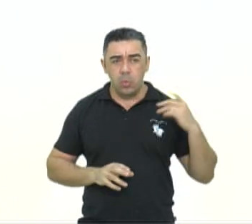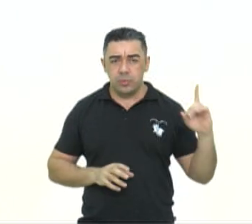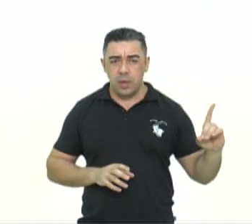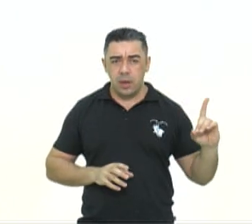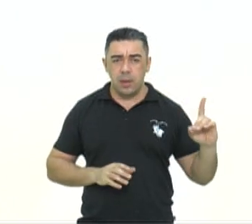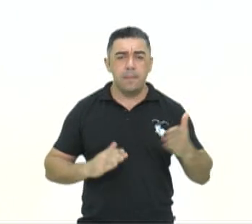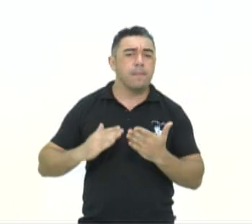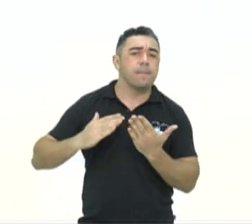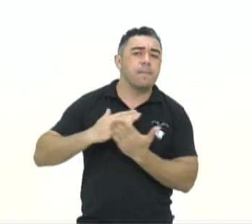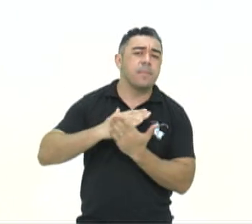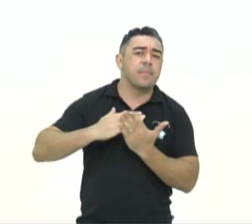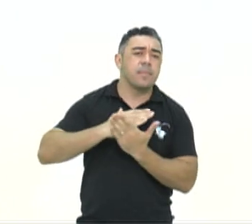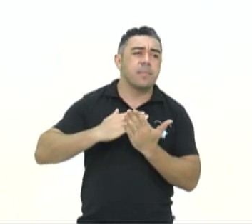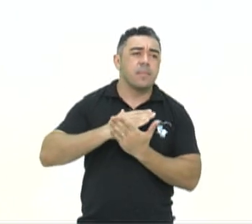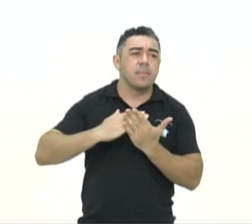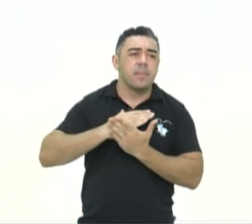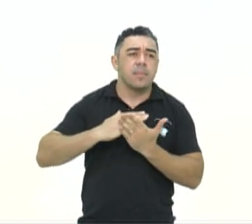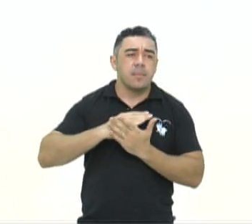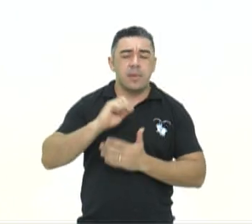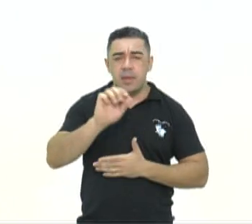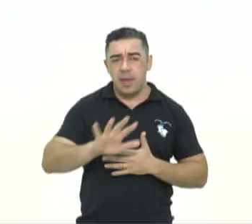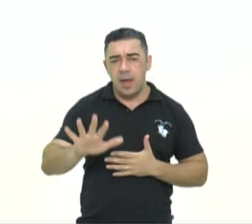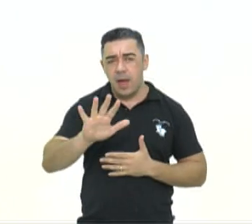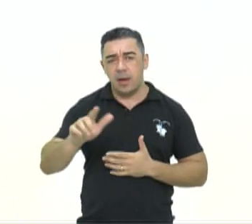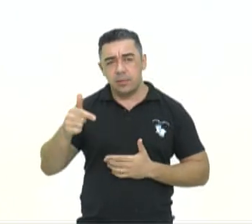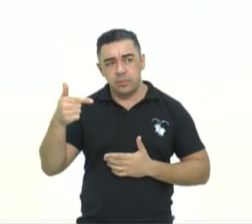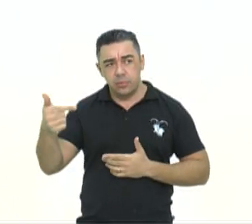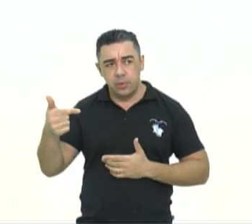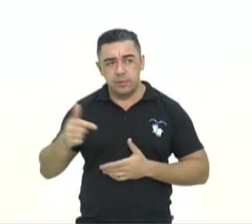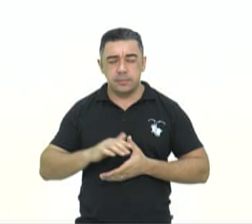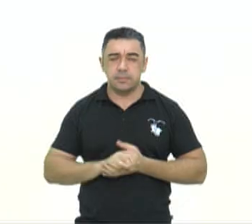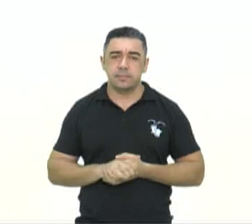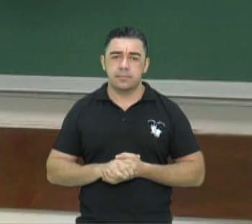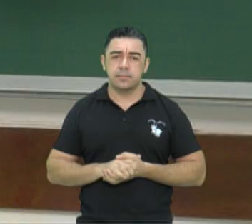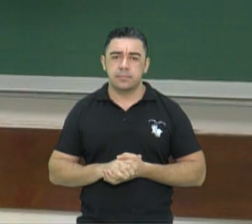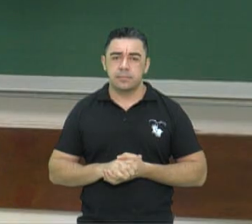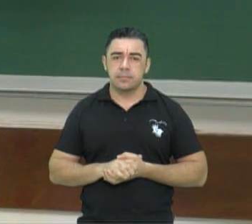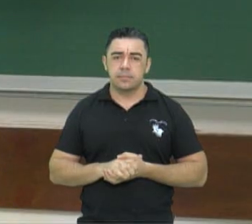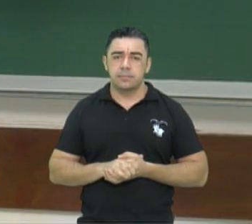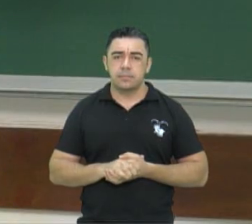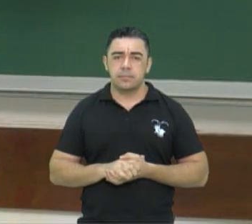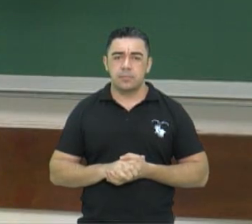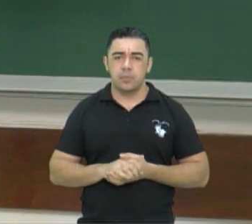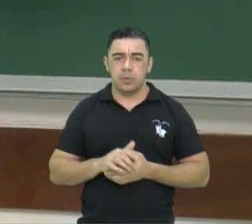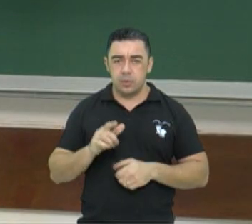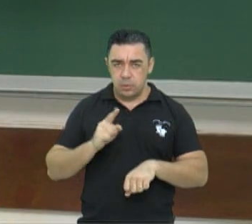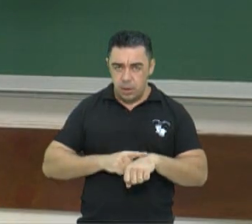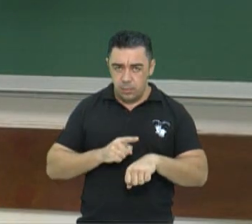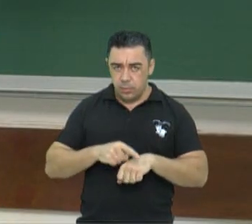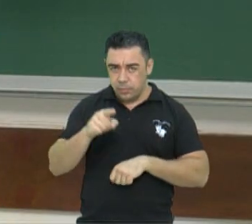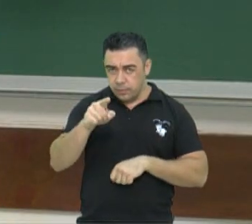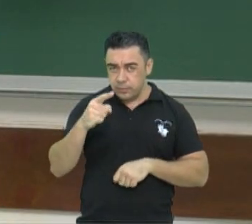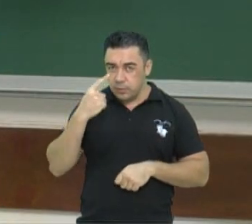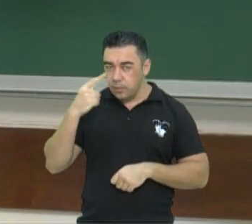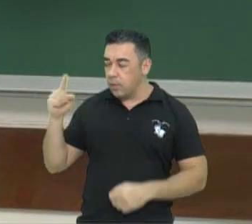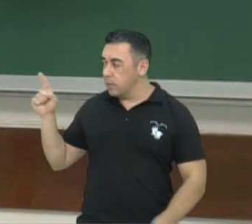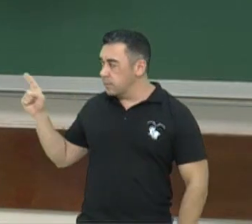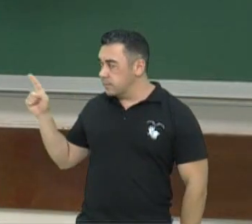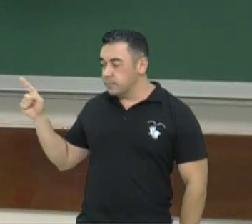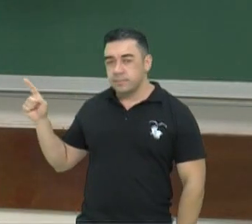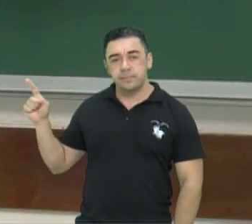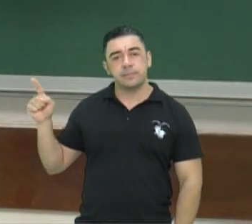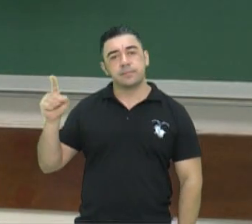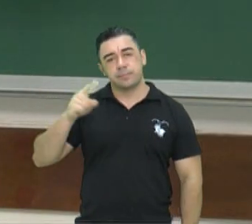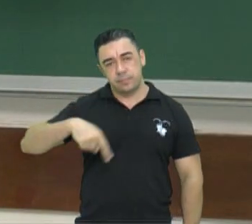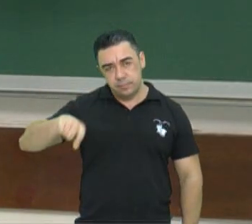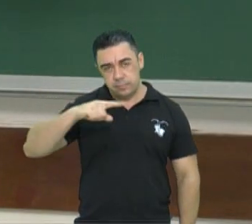D, a metade da área da figura 2. Então, eu vou deixar nessa aqui, ó, para que